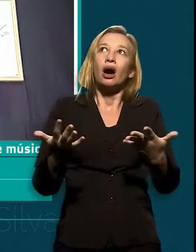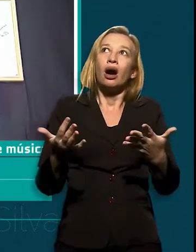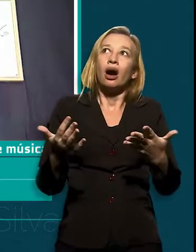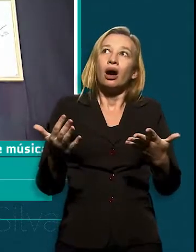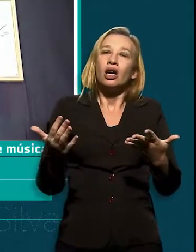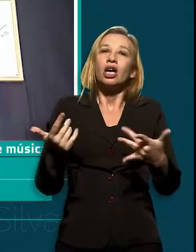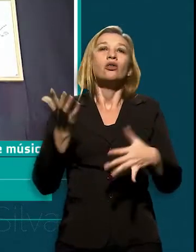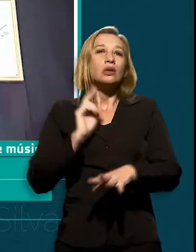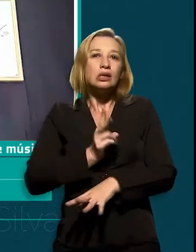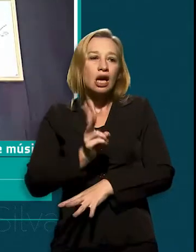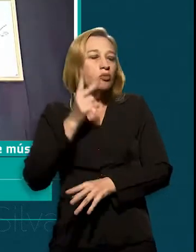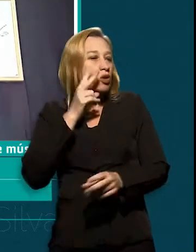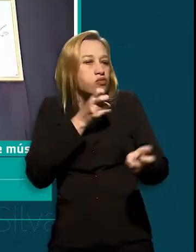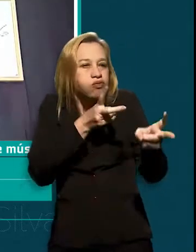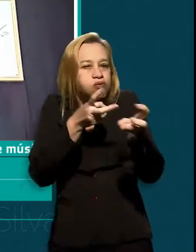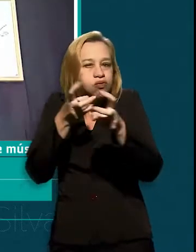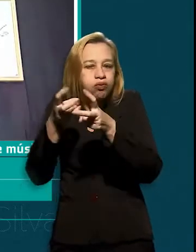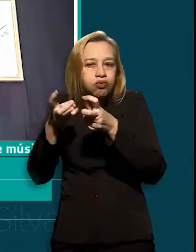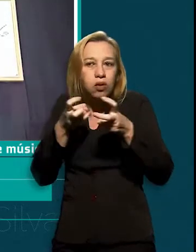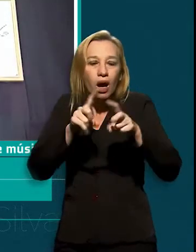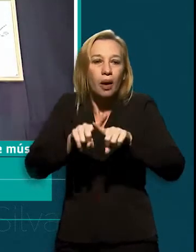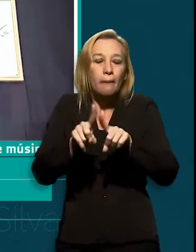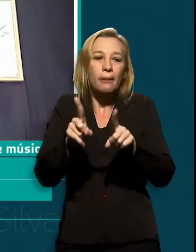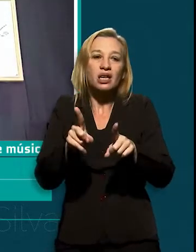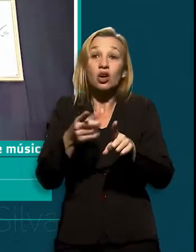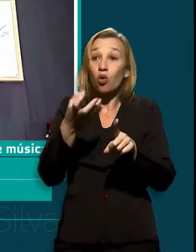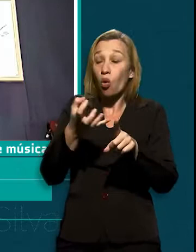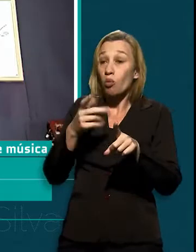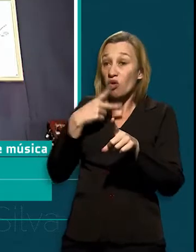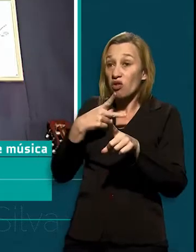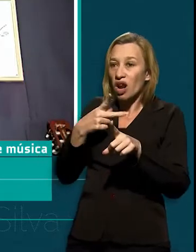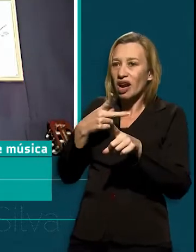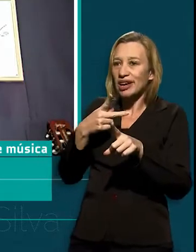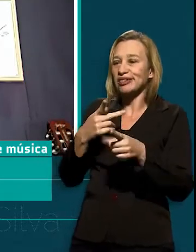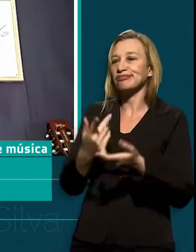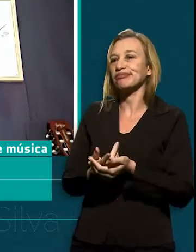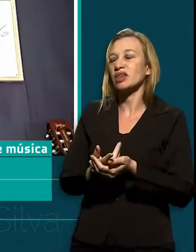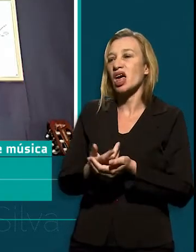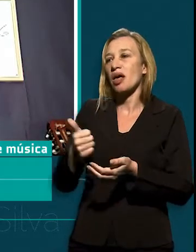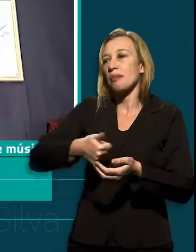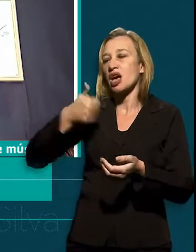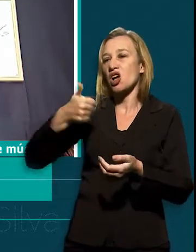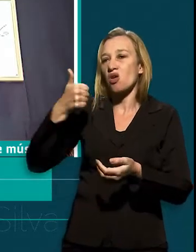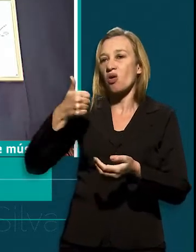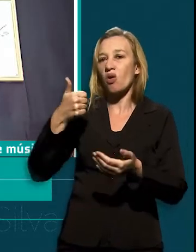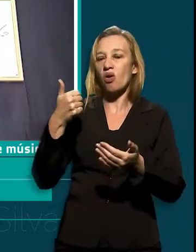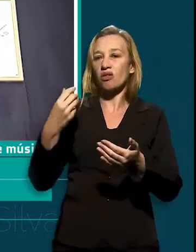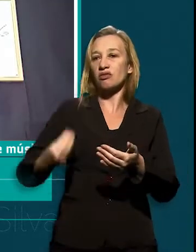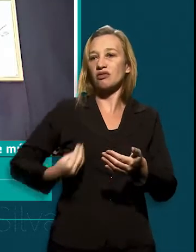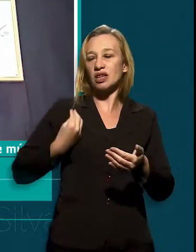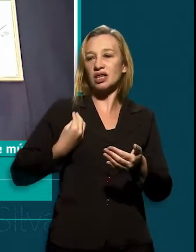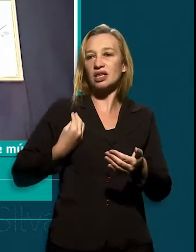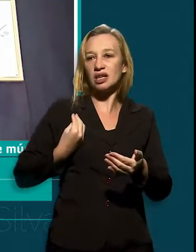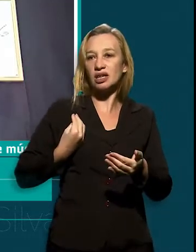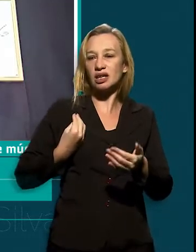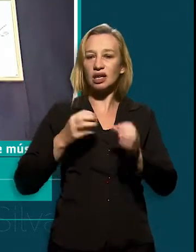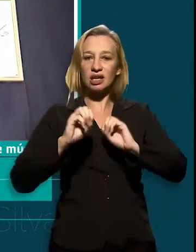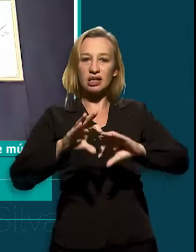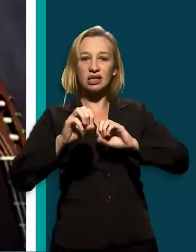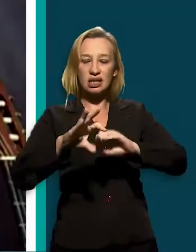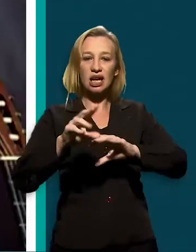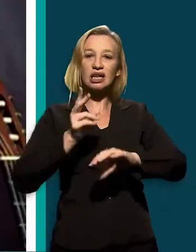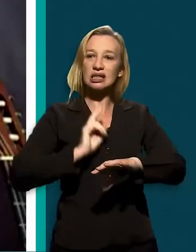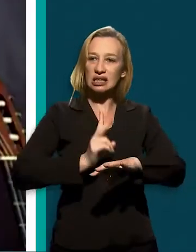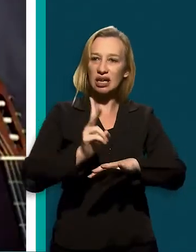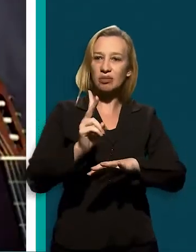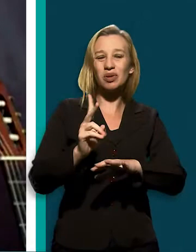trabalhos e eu sempre vendo isso, mas a questão, como eu falei, o comodismo de dar aula numa escola de música, eu sempre